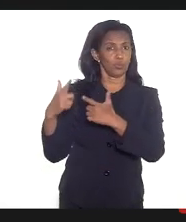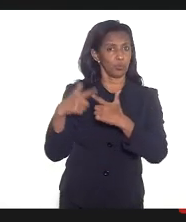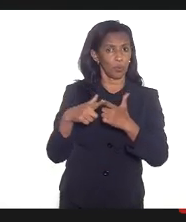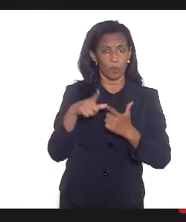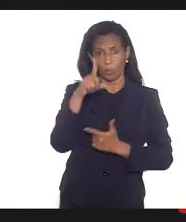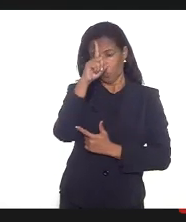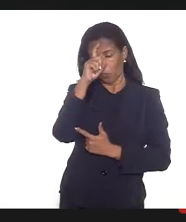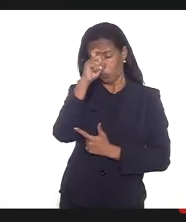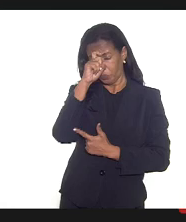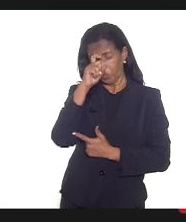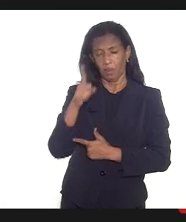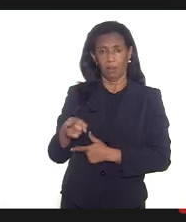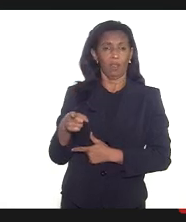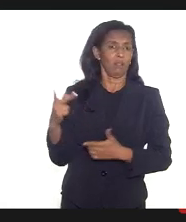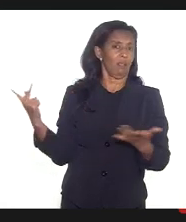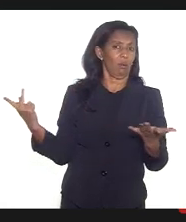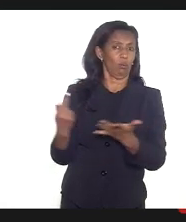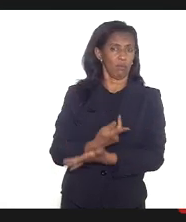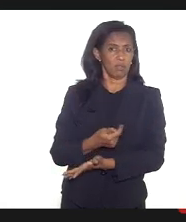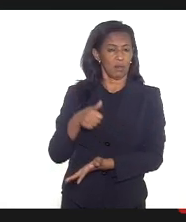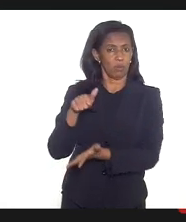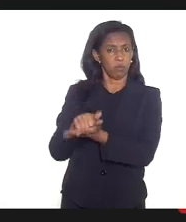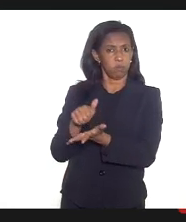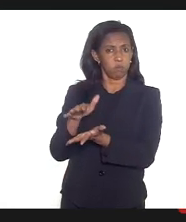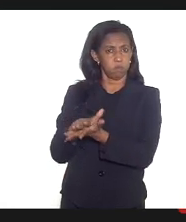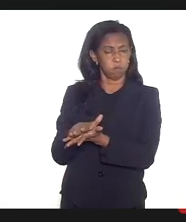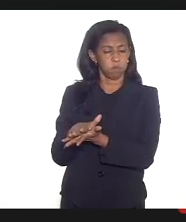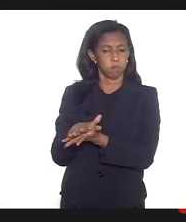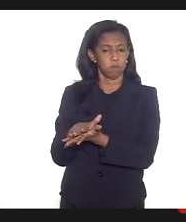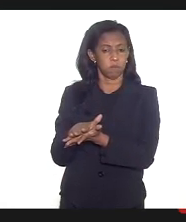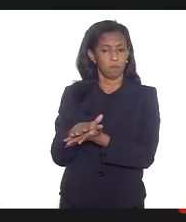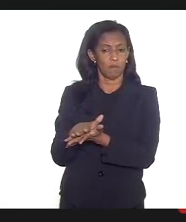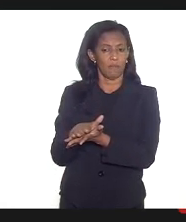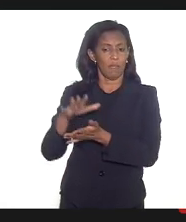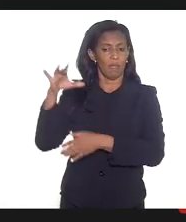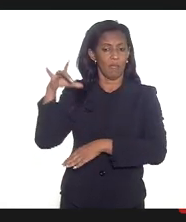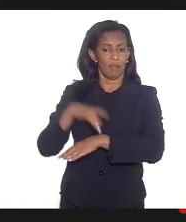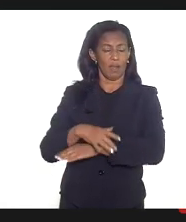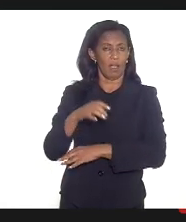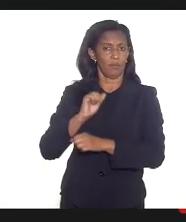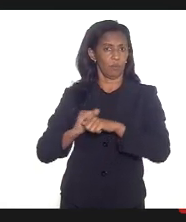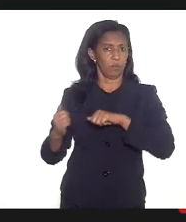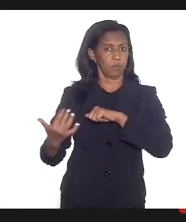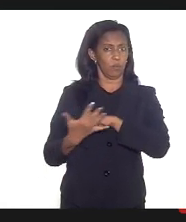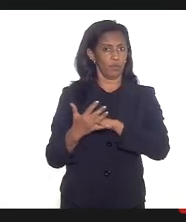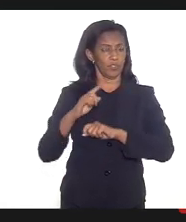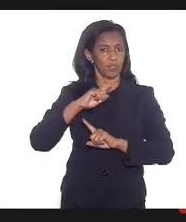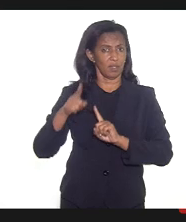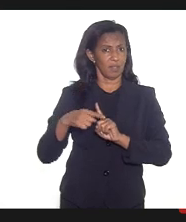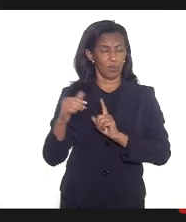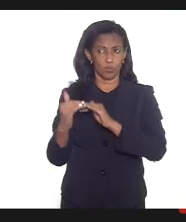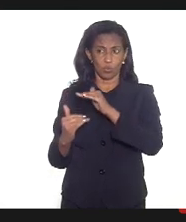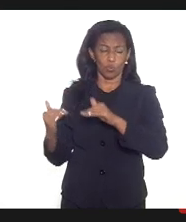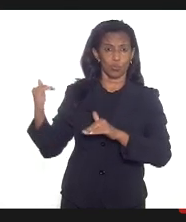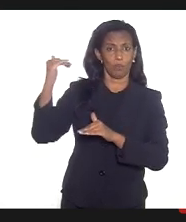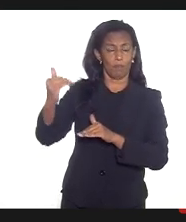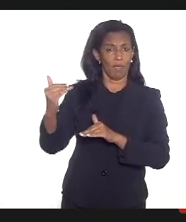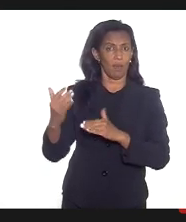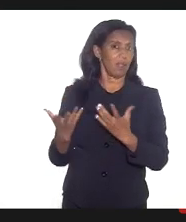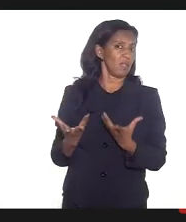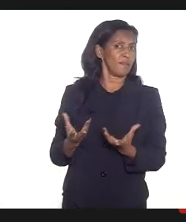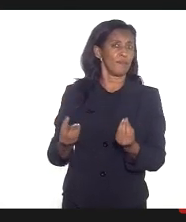atualização e morbidade materna e potencialmente fetal grave da conferir 19 na gravidez superam e